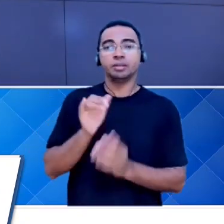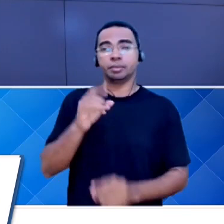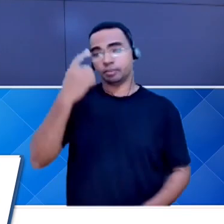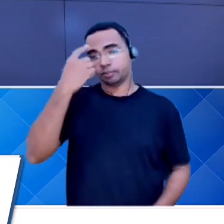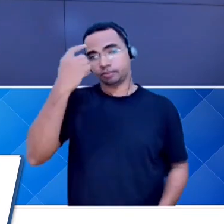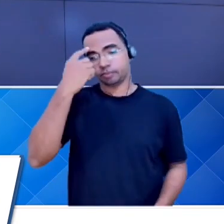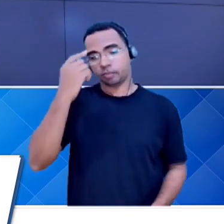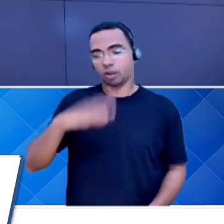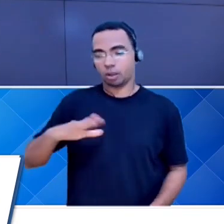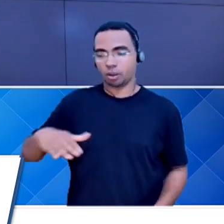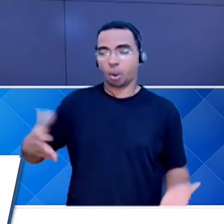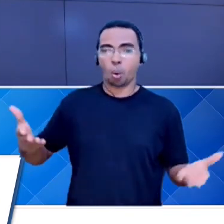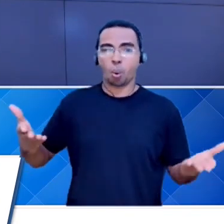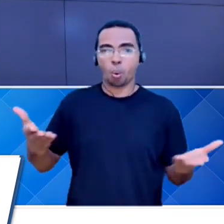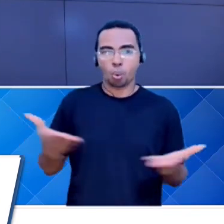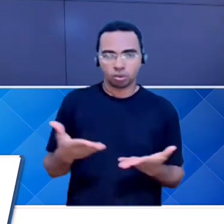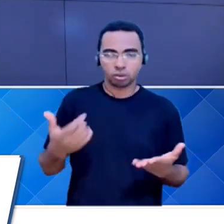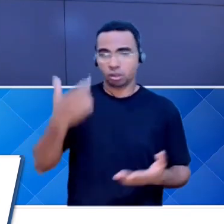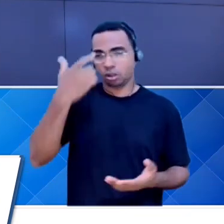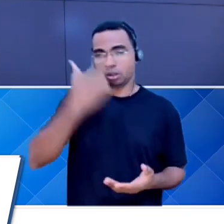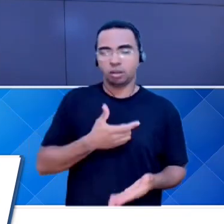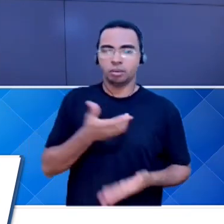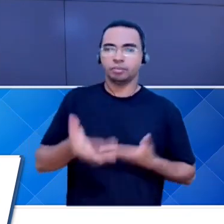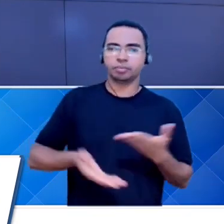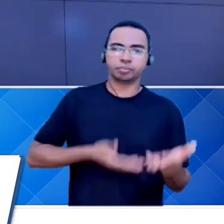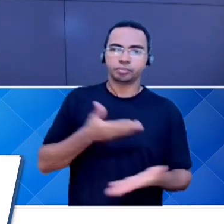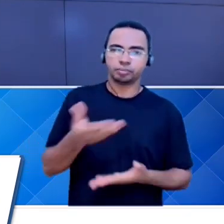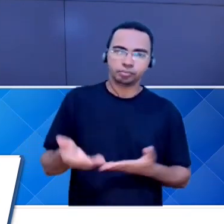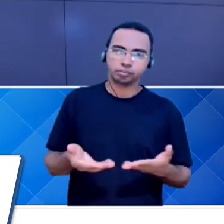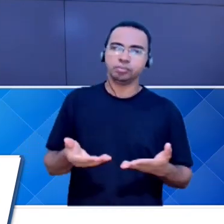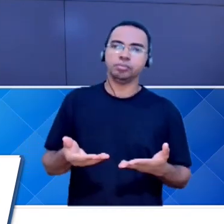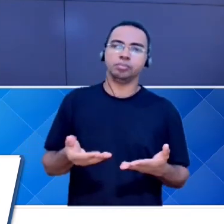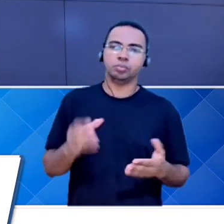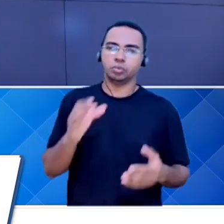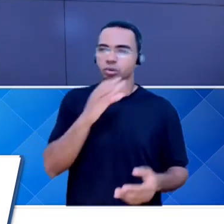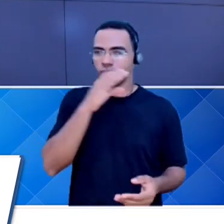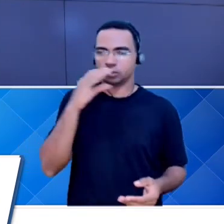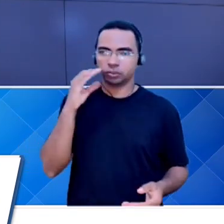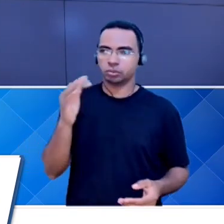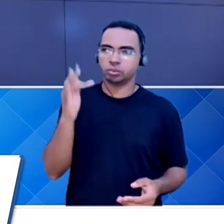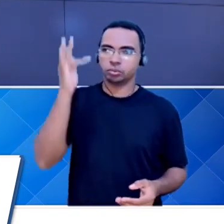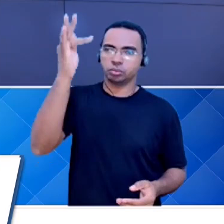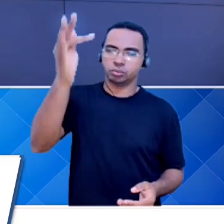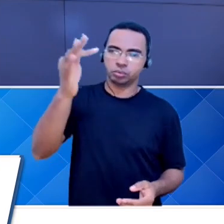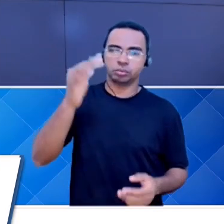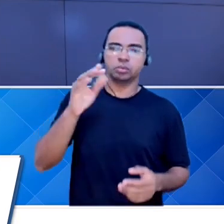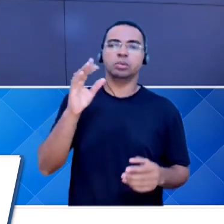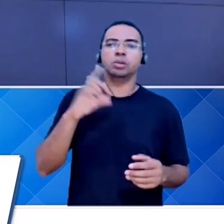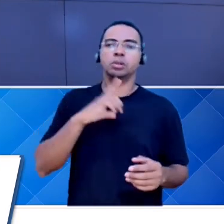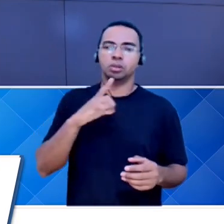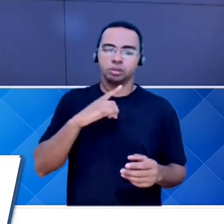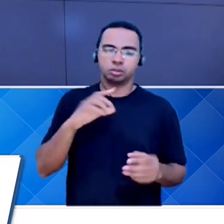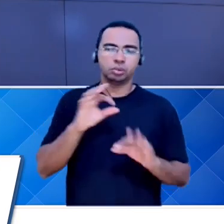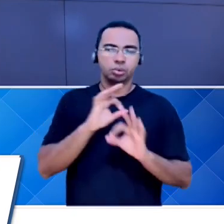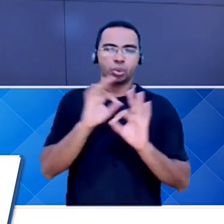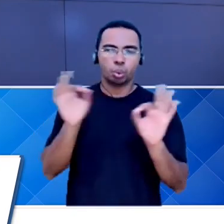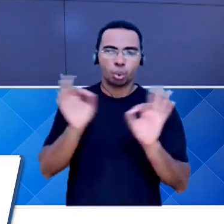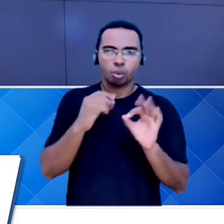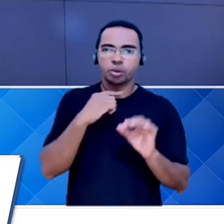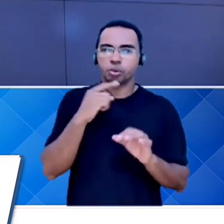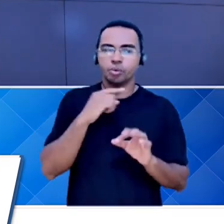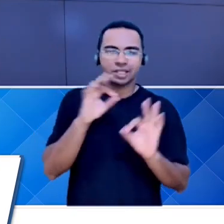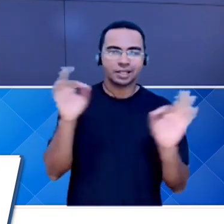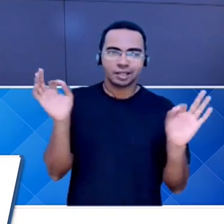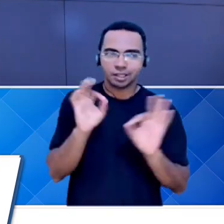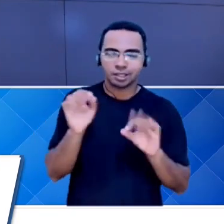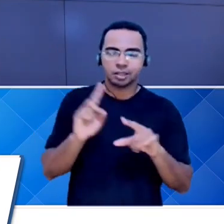de hoje, eu estou tratando dos adultos no futuro, e isso gera, sem dúvida nenhuma, né, além da